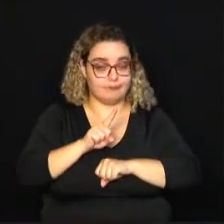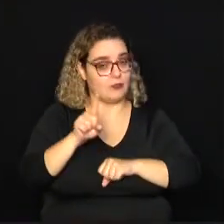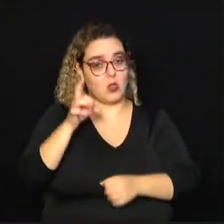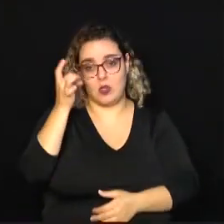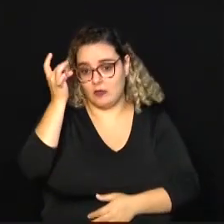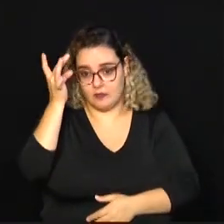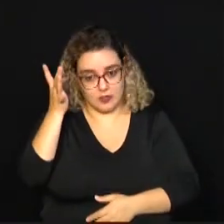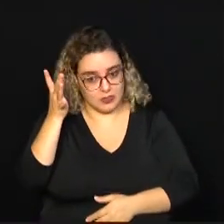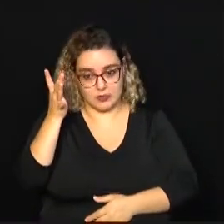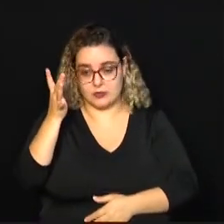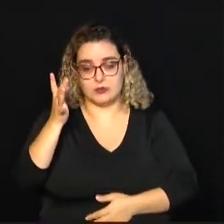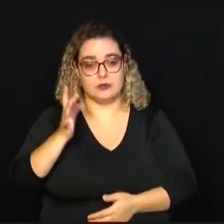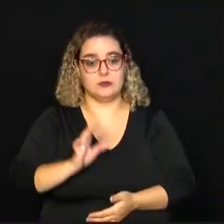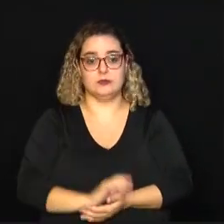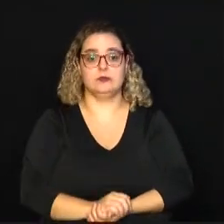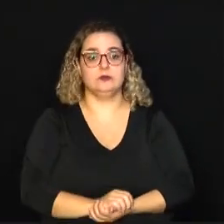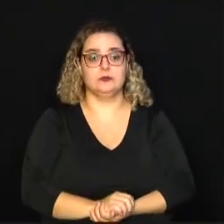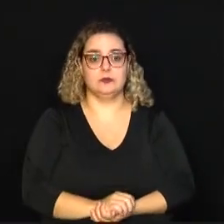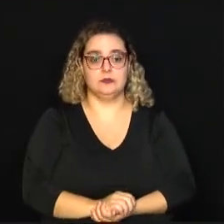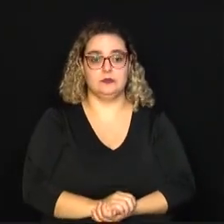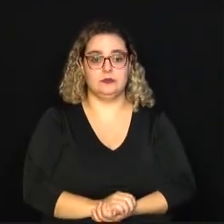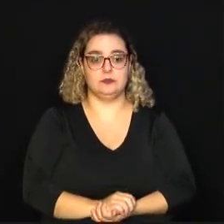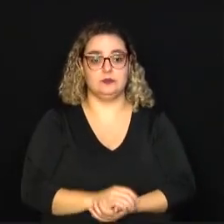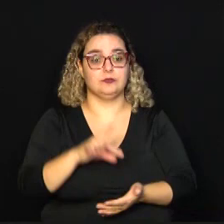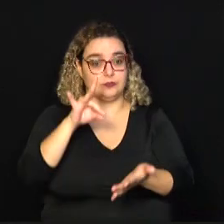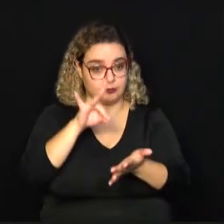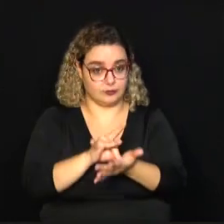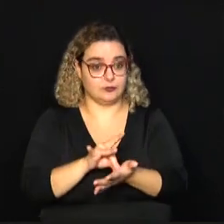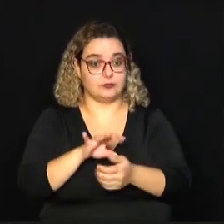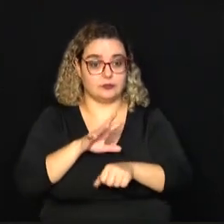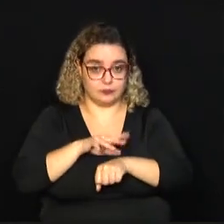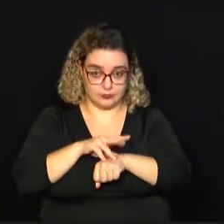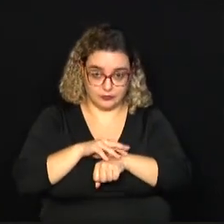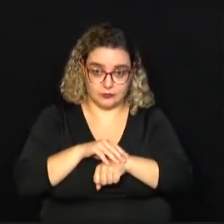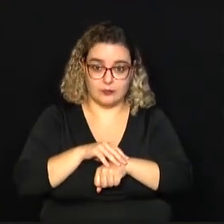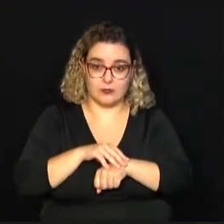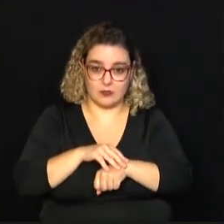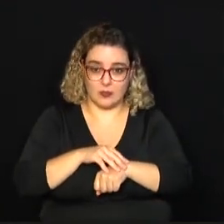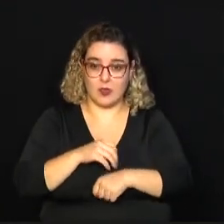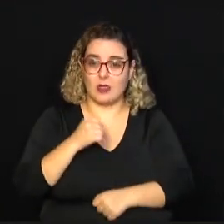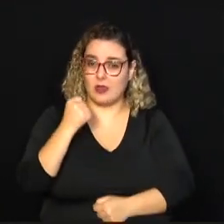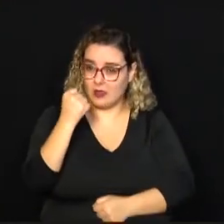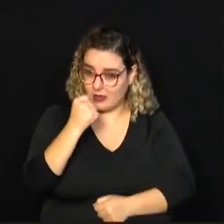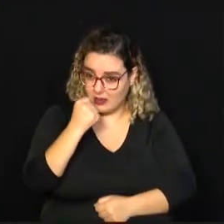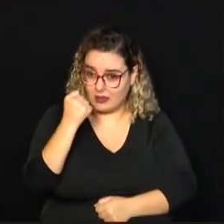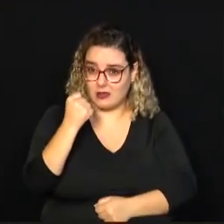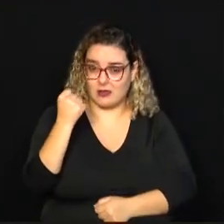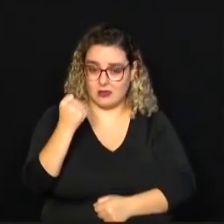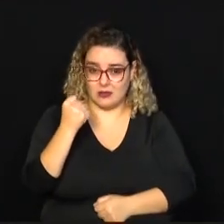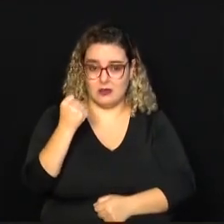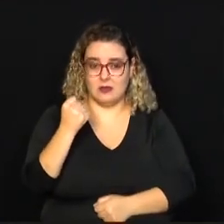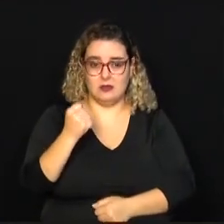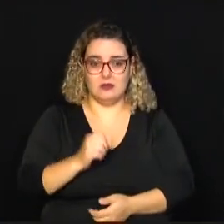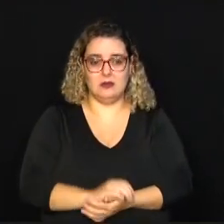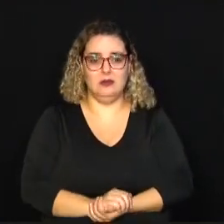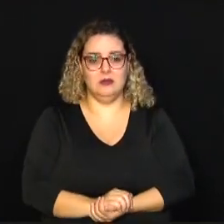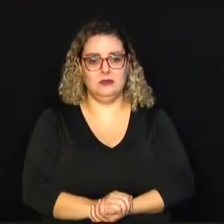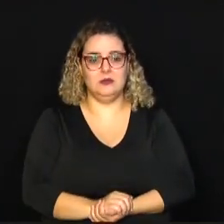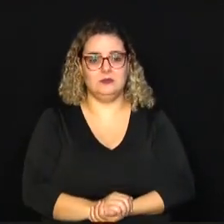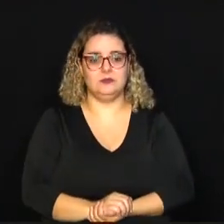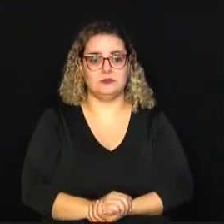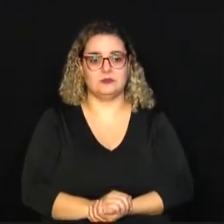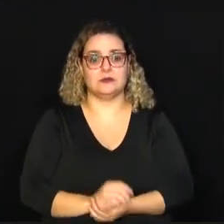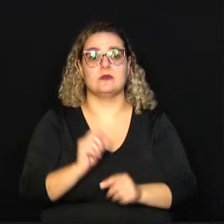fácil, né? De fato, é uma doença muito cruel, que ela apresenta, quem consegue ficar,